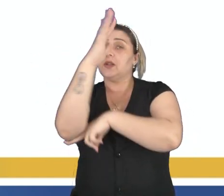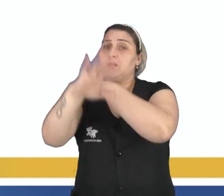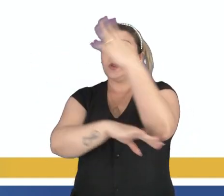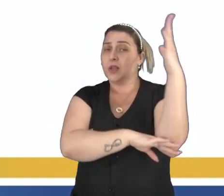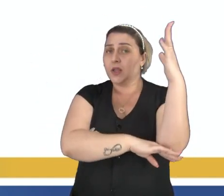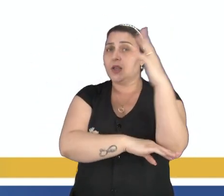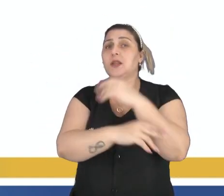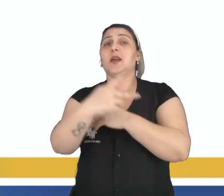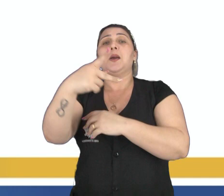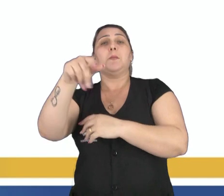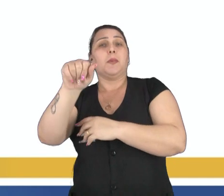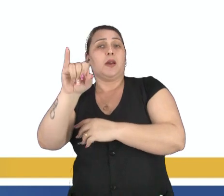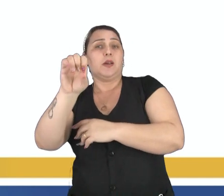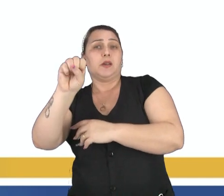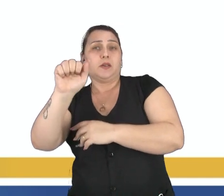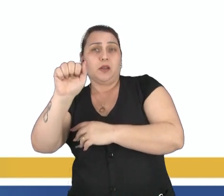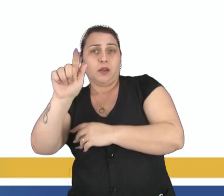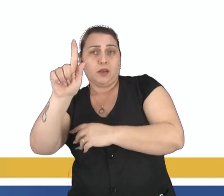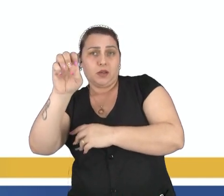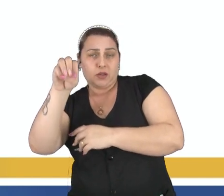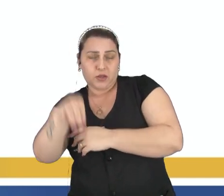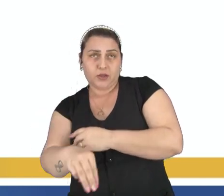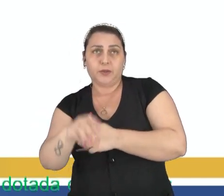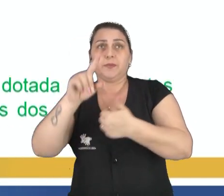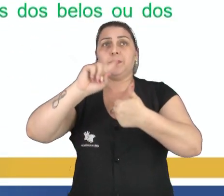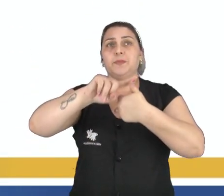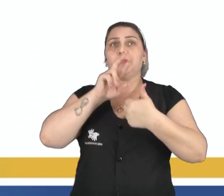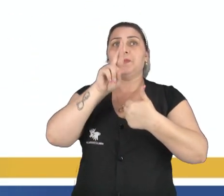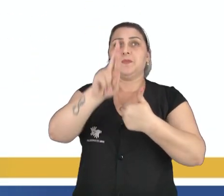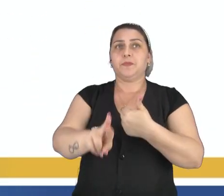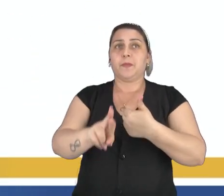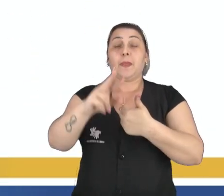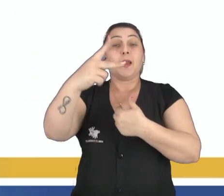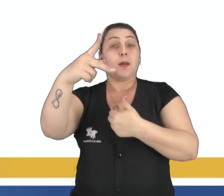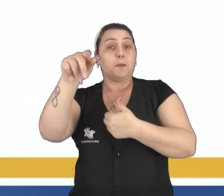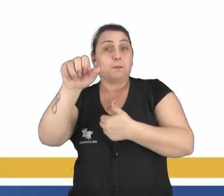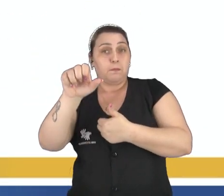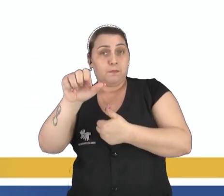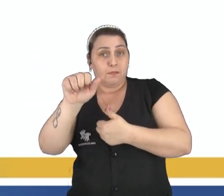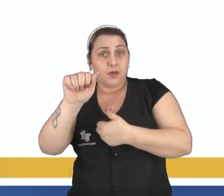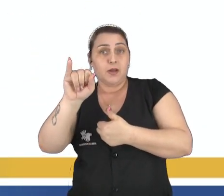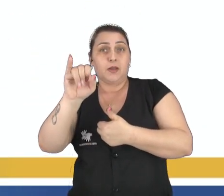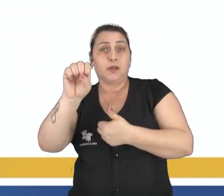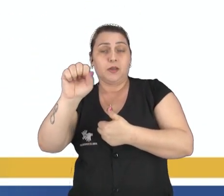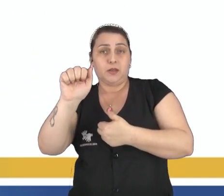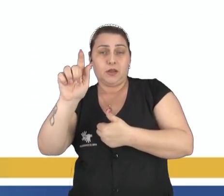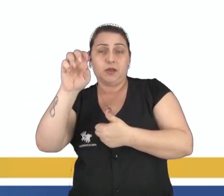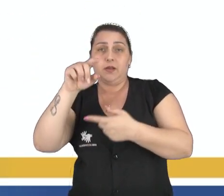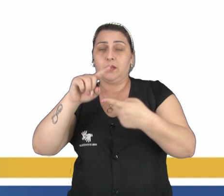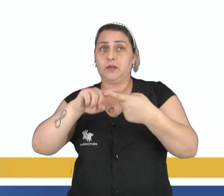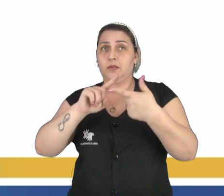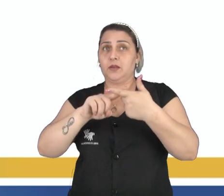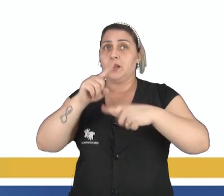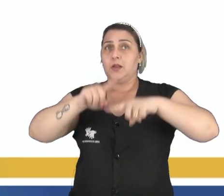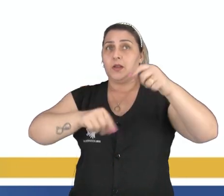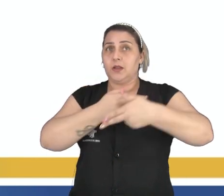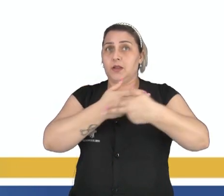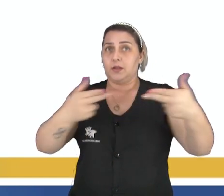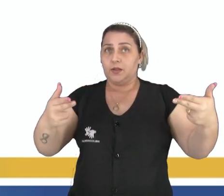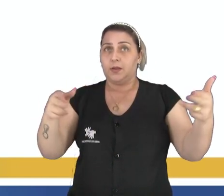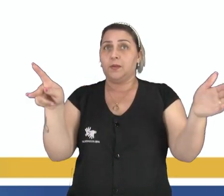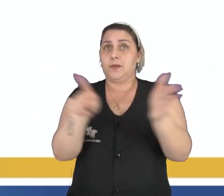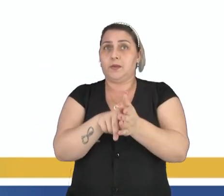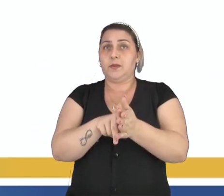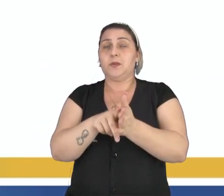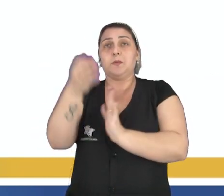início da aula, bem facinho, certo? Vamos lá para a resposta. A paisagem, que é composta por elementos